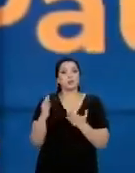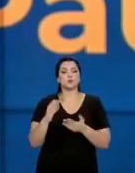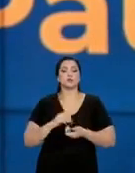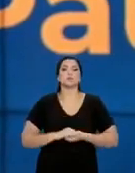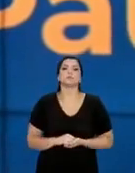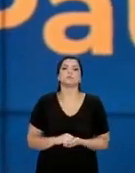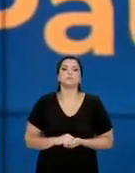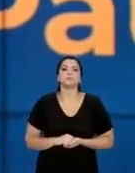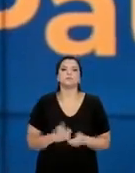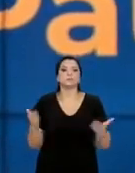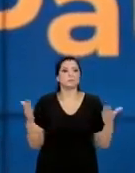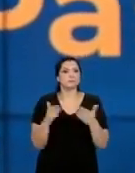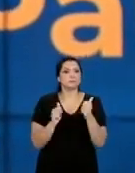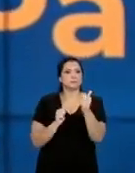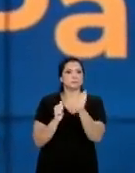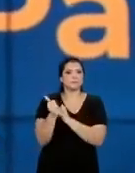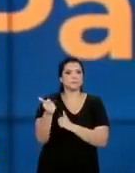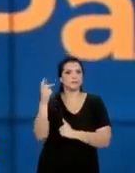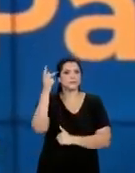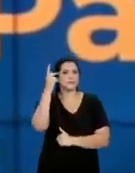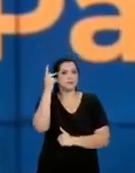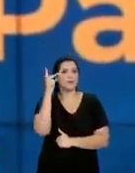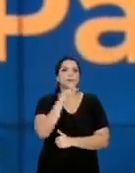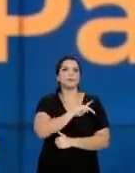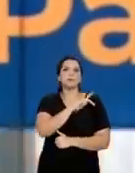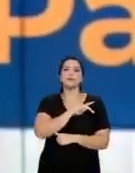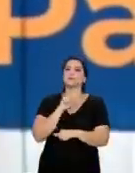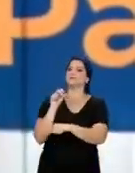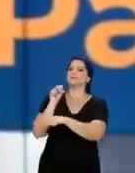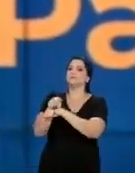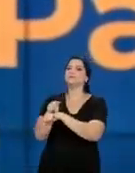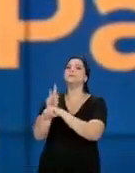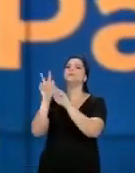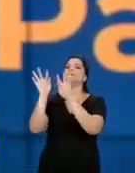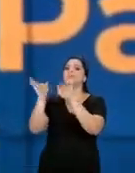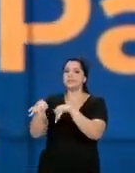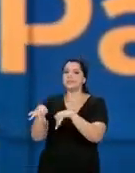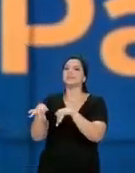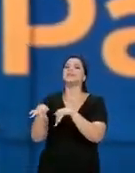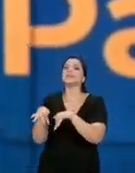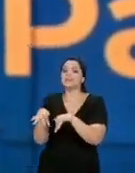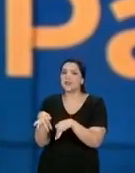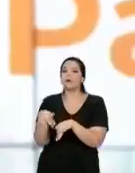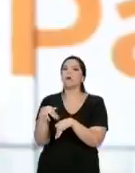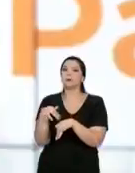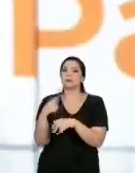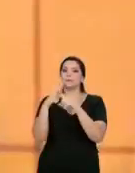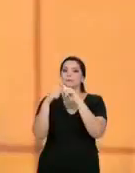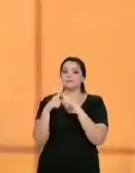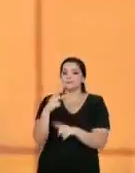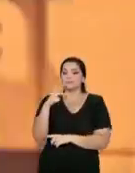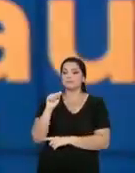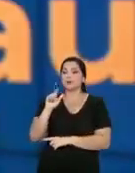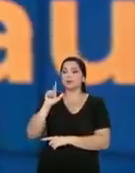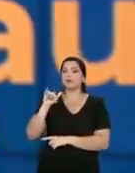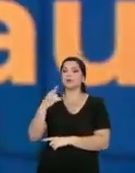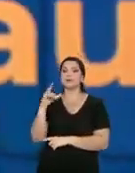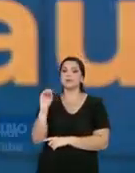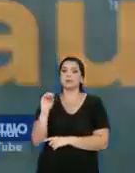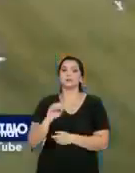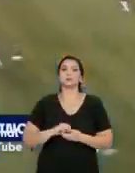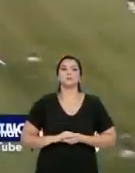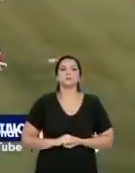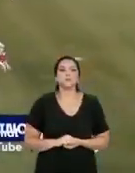vamos agora é de Esporte São Paulo e Palmeiras garantiram vaga na final da edição do Paulistão deste